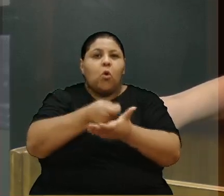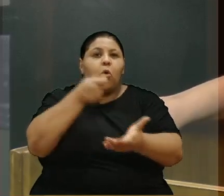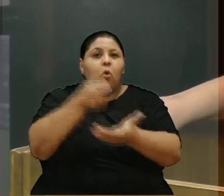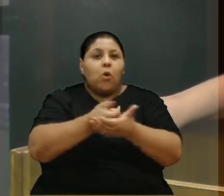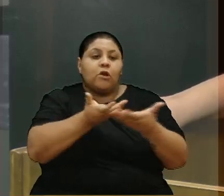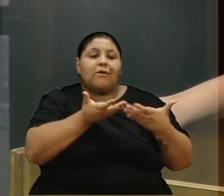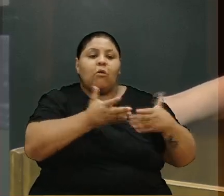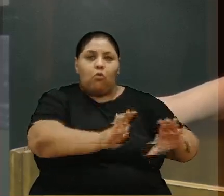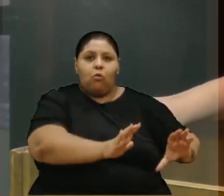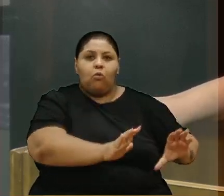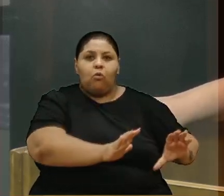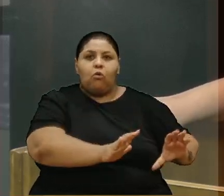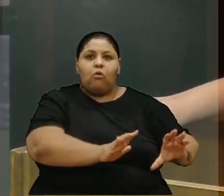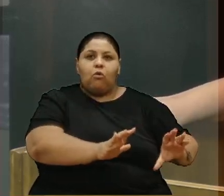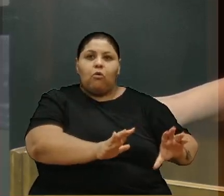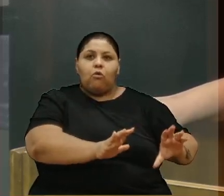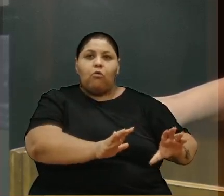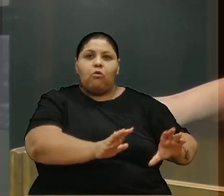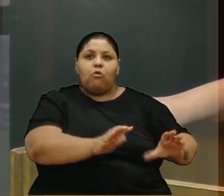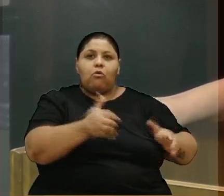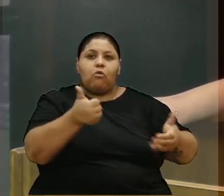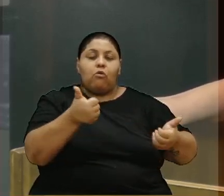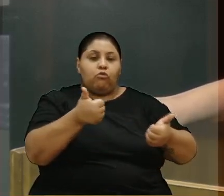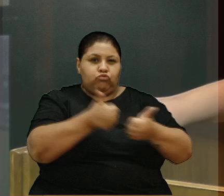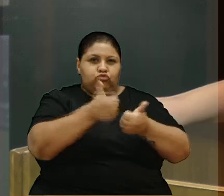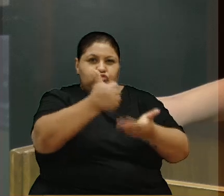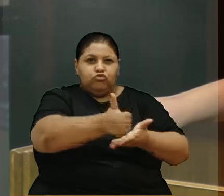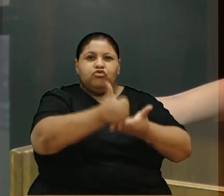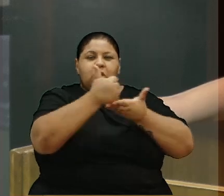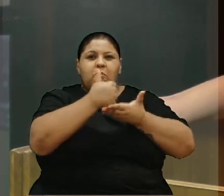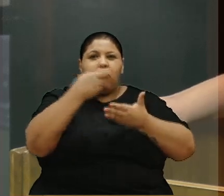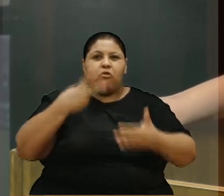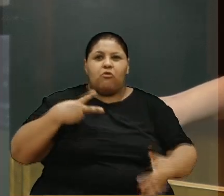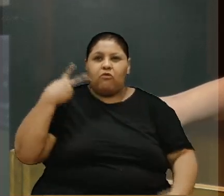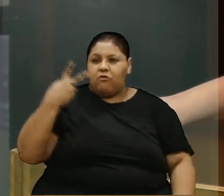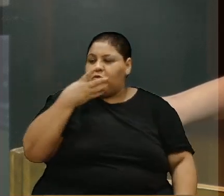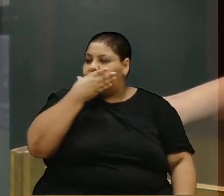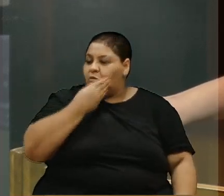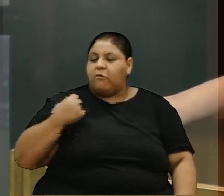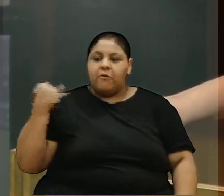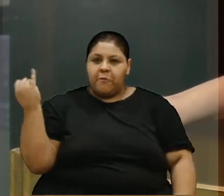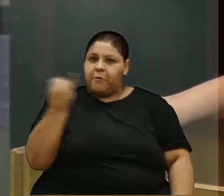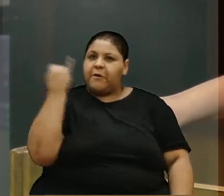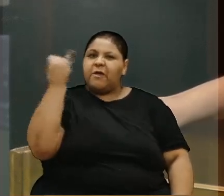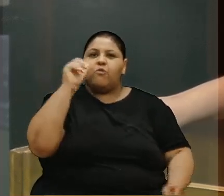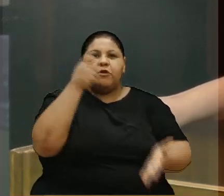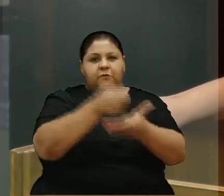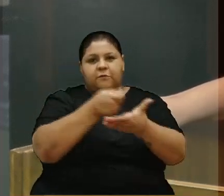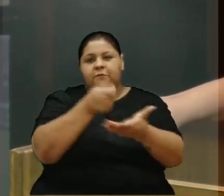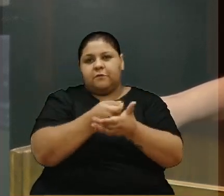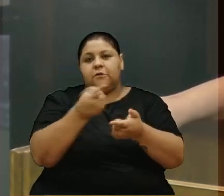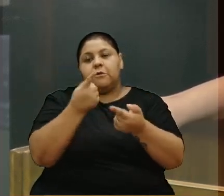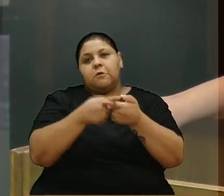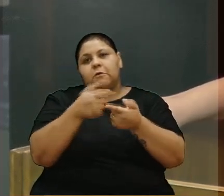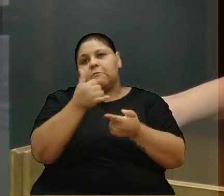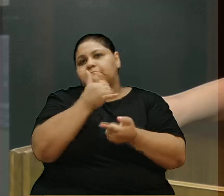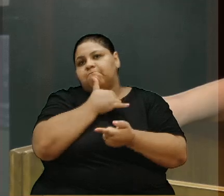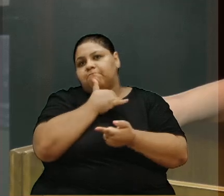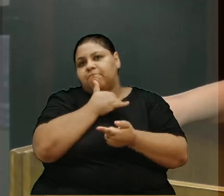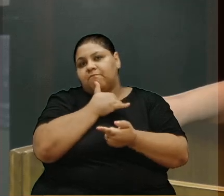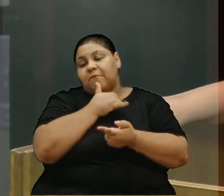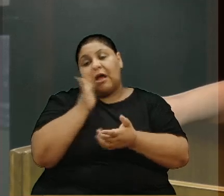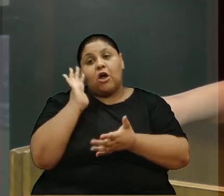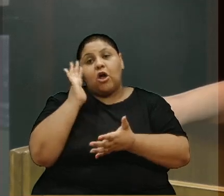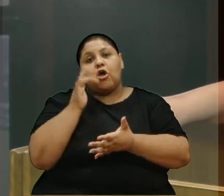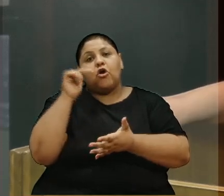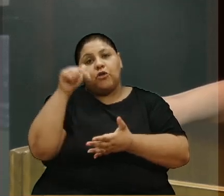contra isso, visivelmente com o apoio dos nossos colegas vereadores, que é fundamental nessa luta. Porque, infelizmente, uma coisa ainda